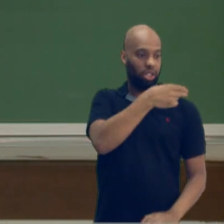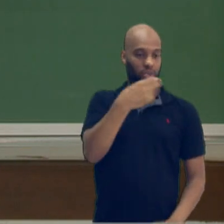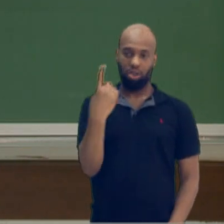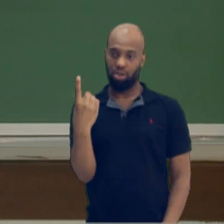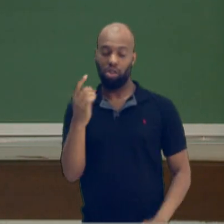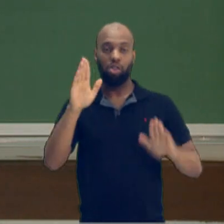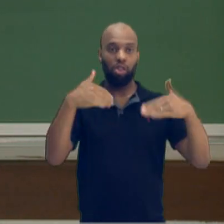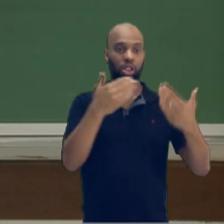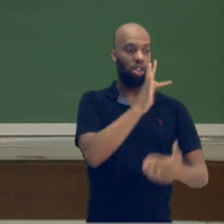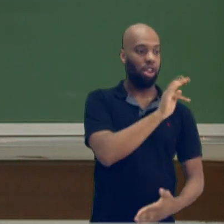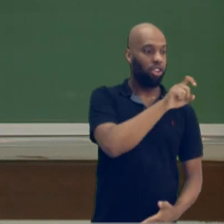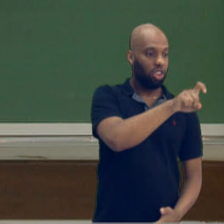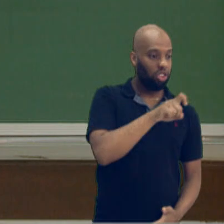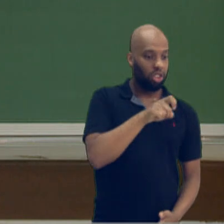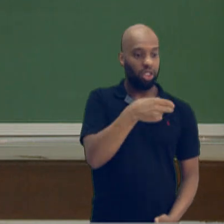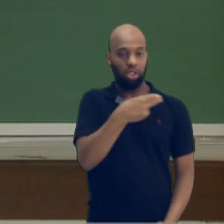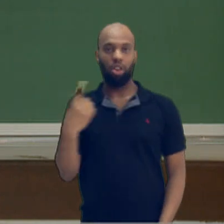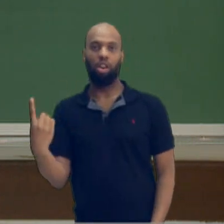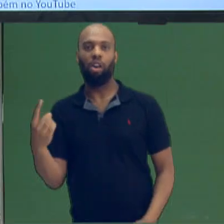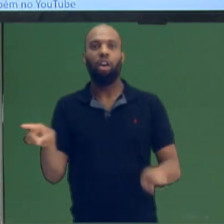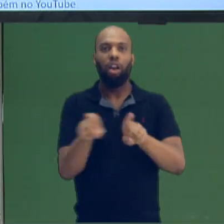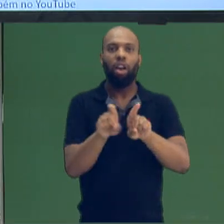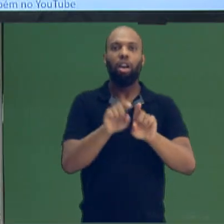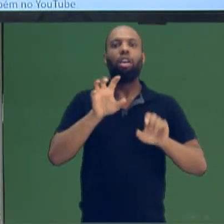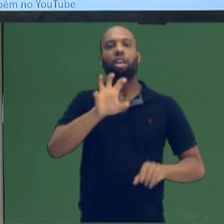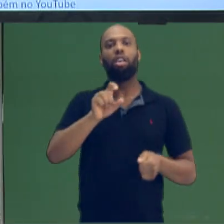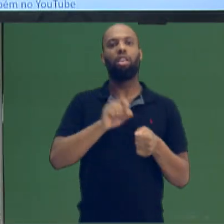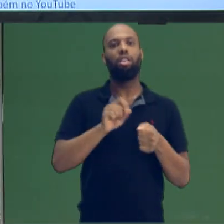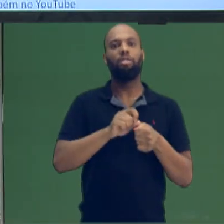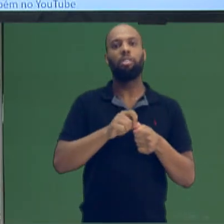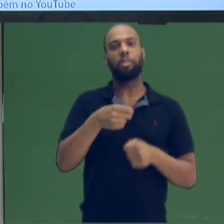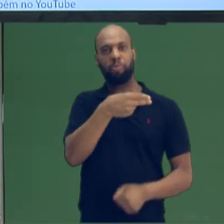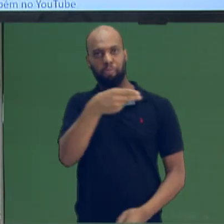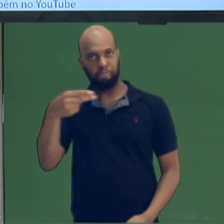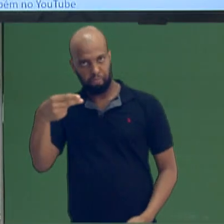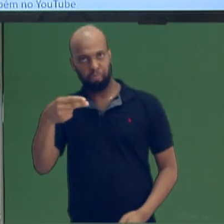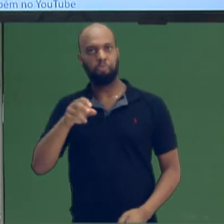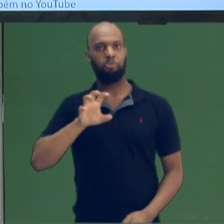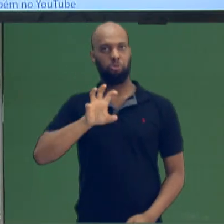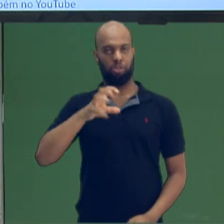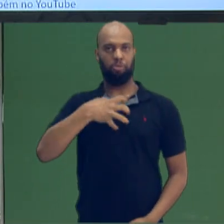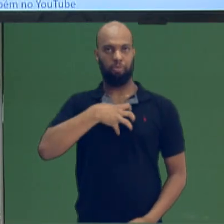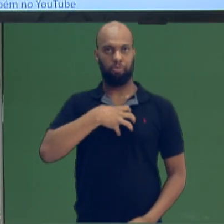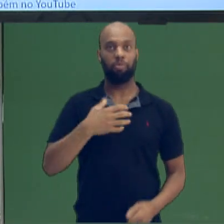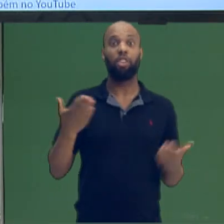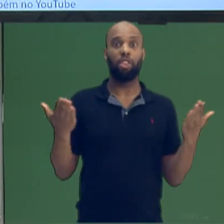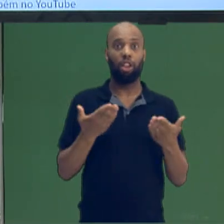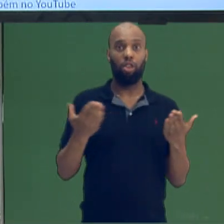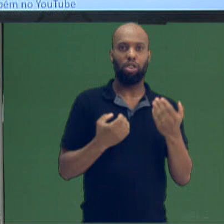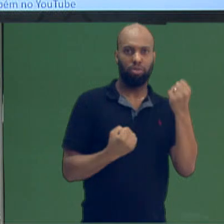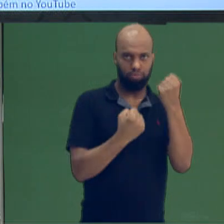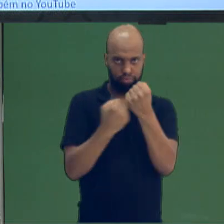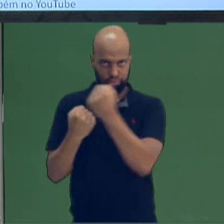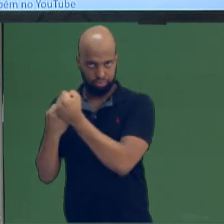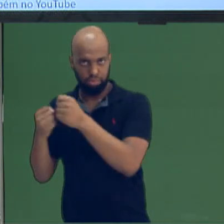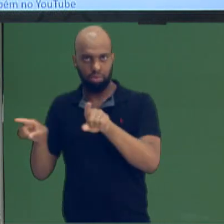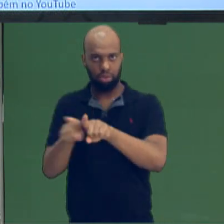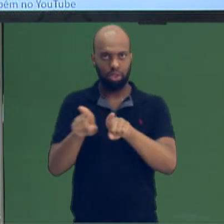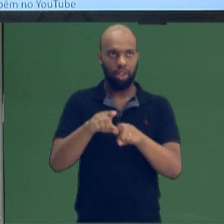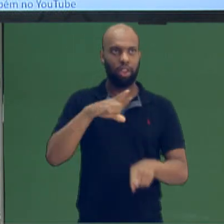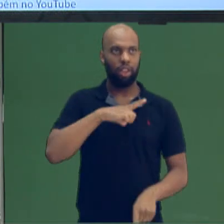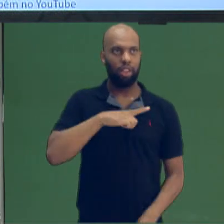1, a nossa função vale 1. E assim a gente fez a igualdade aqui, tá? Substituindo, então, a gente vai ter